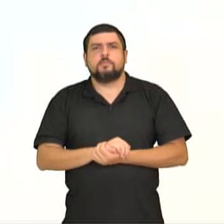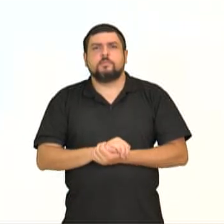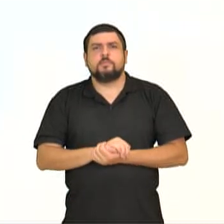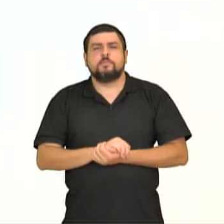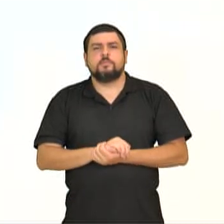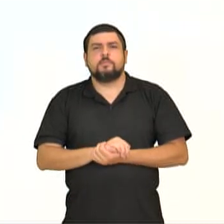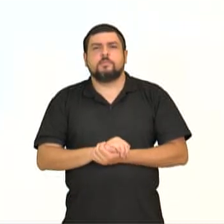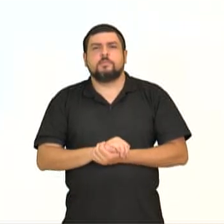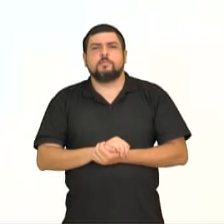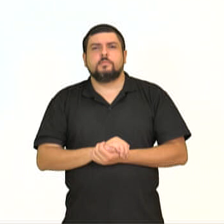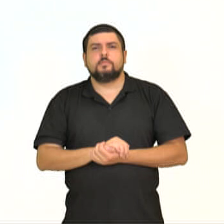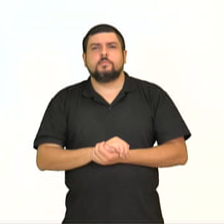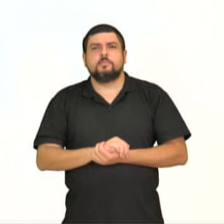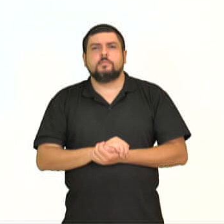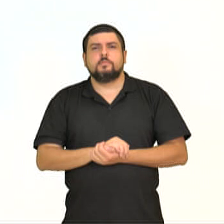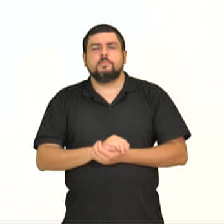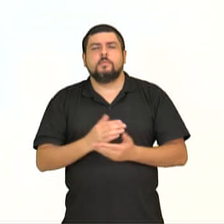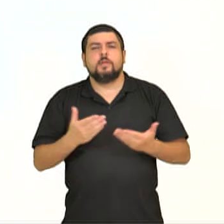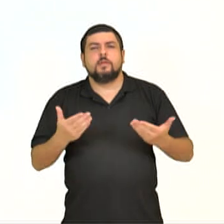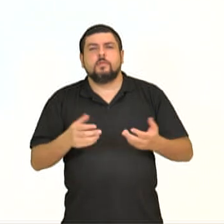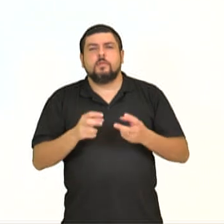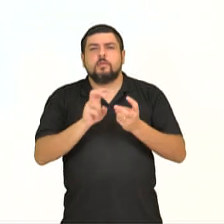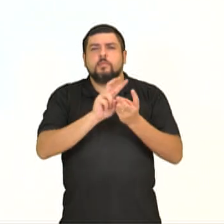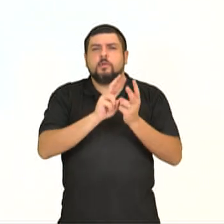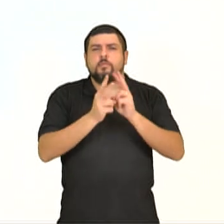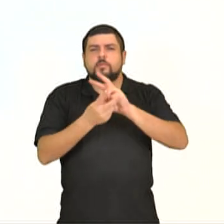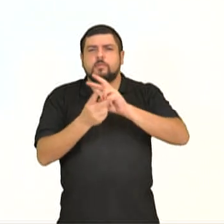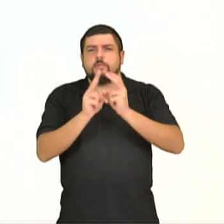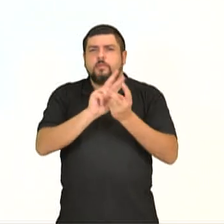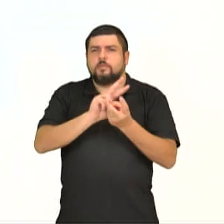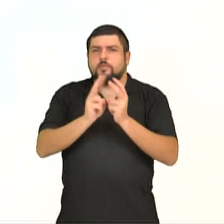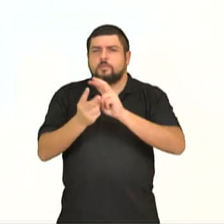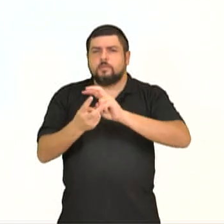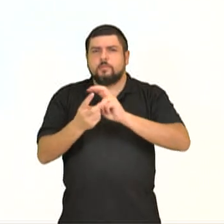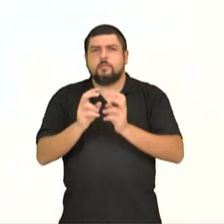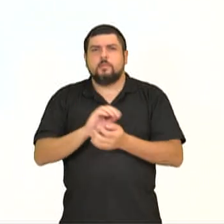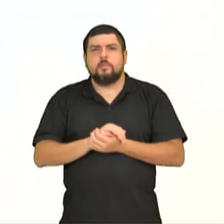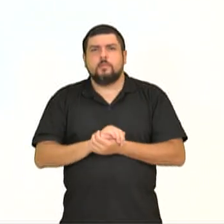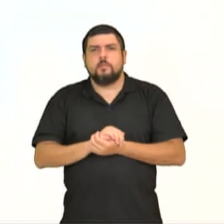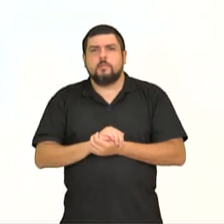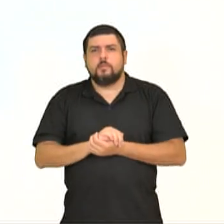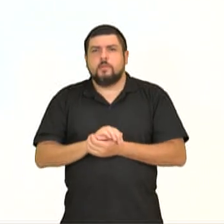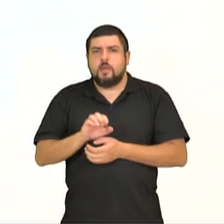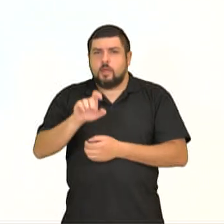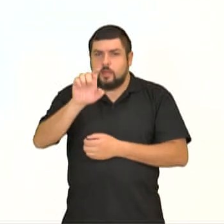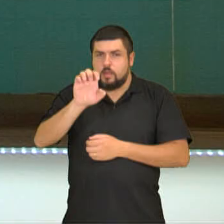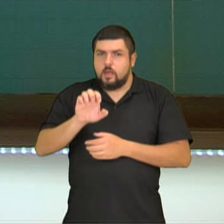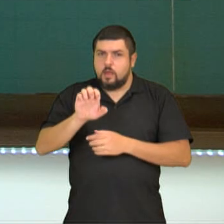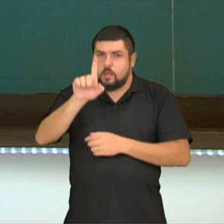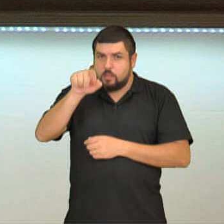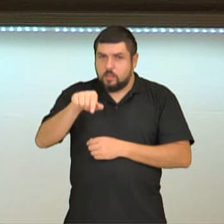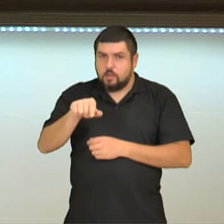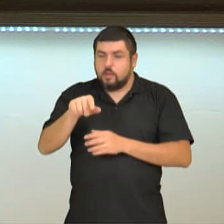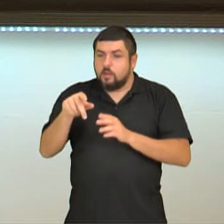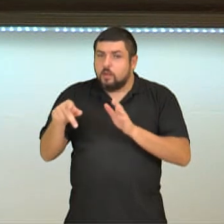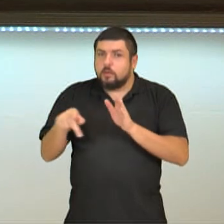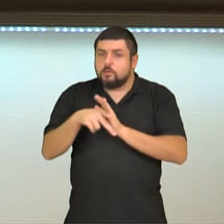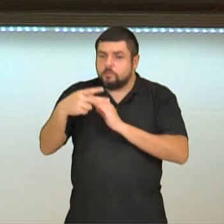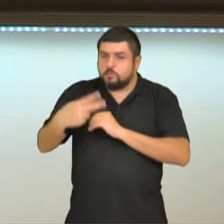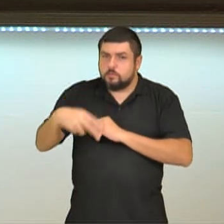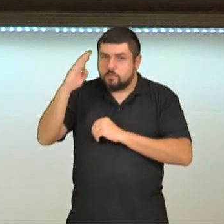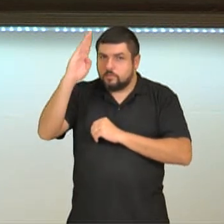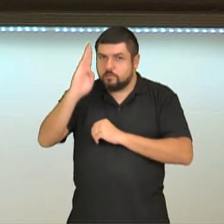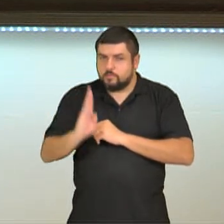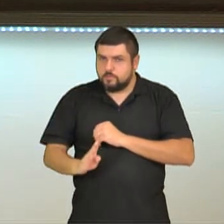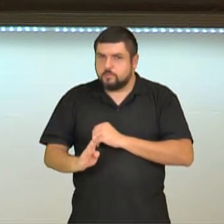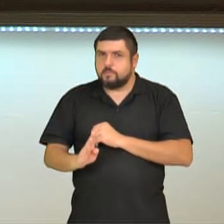Agora com relação à capoeira, né? Ela é original do Brasil. A capoeira está dentro de